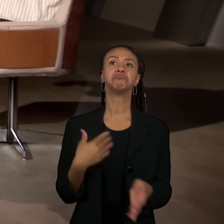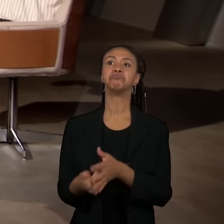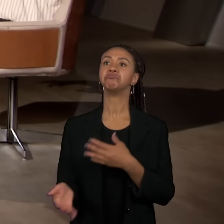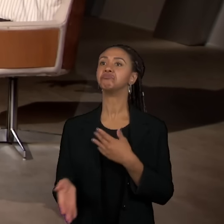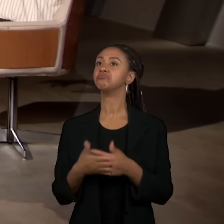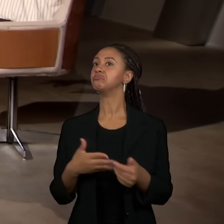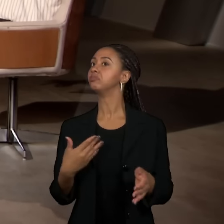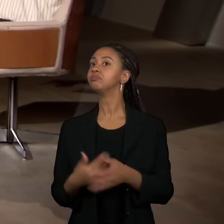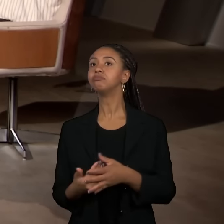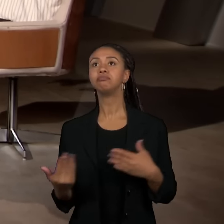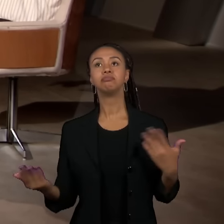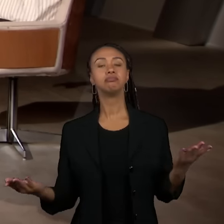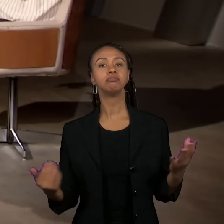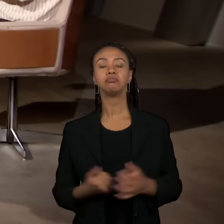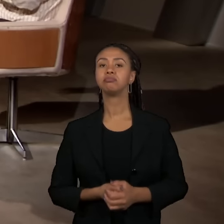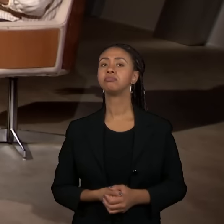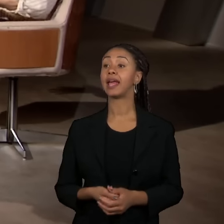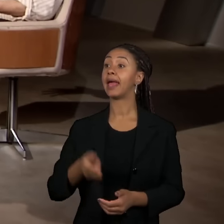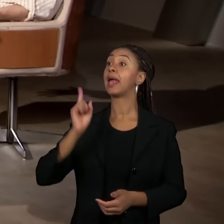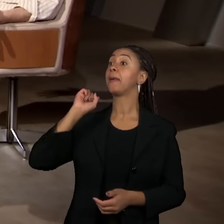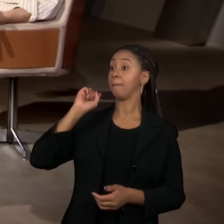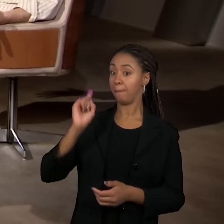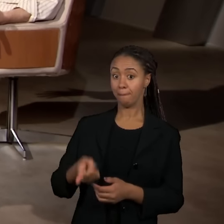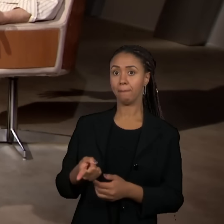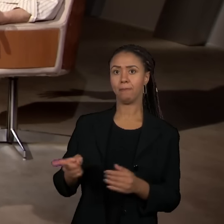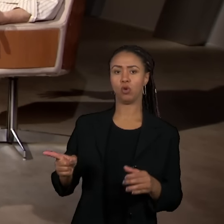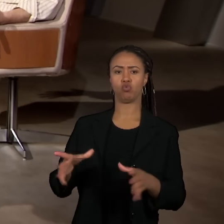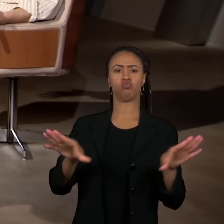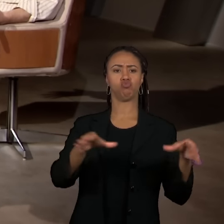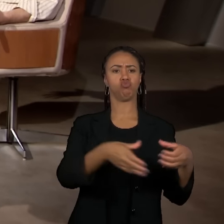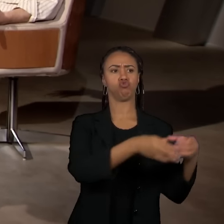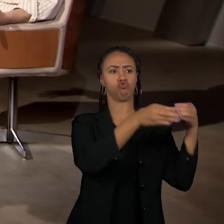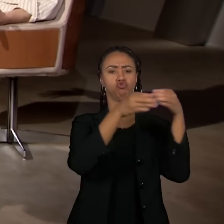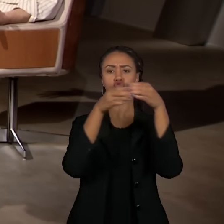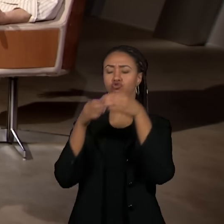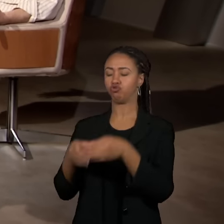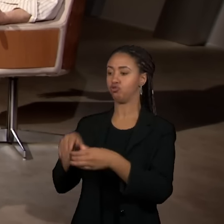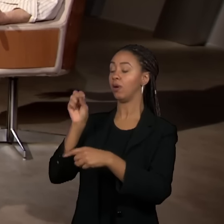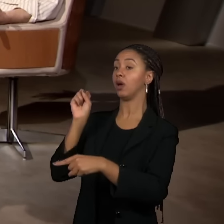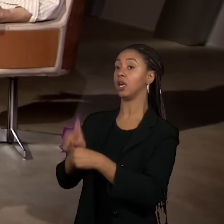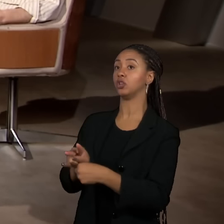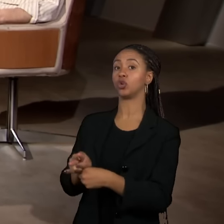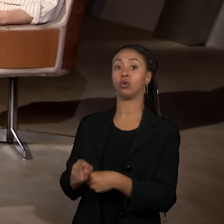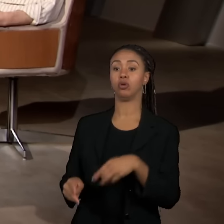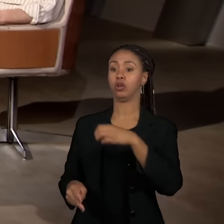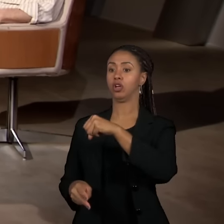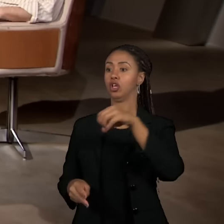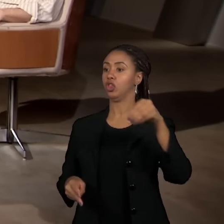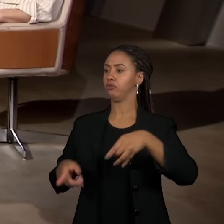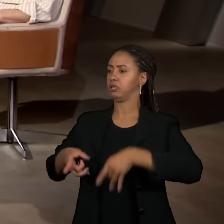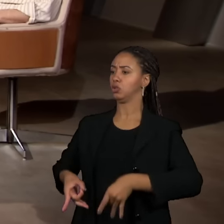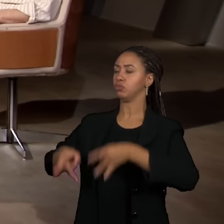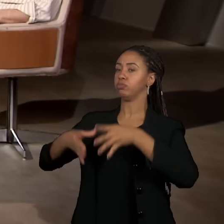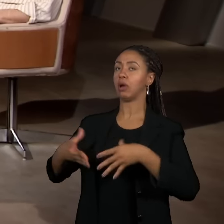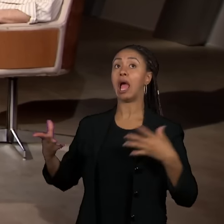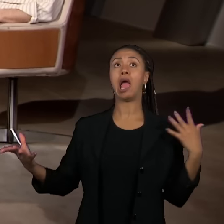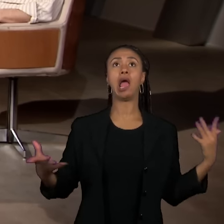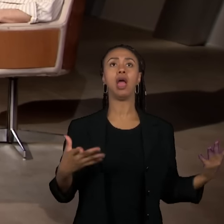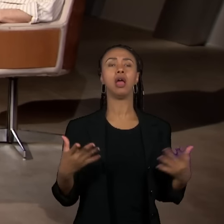sai 900 lá eu quero saber no período é não no período pelos números que eu ando